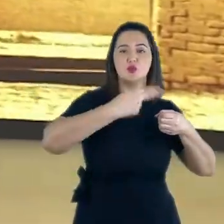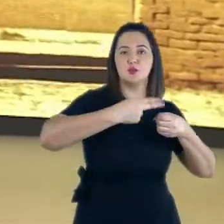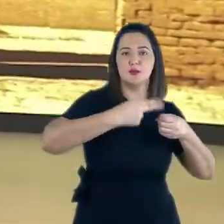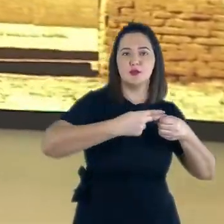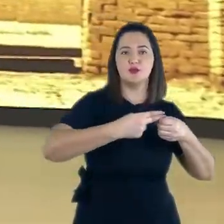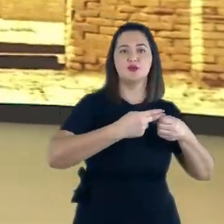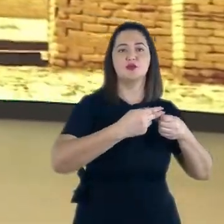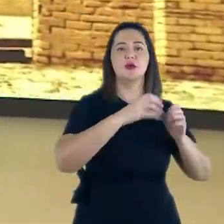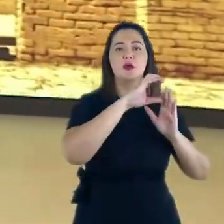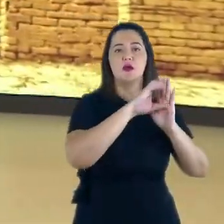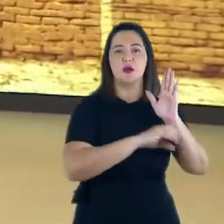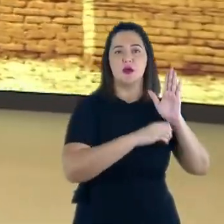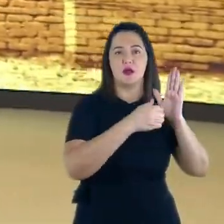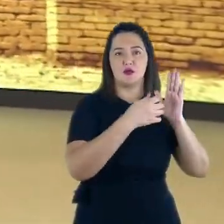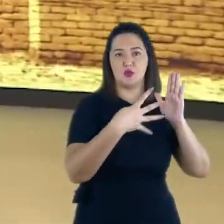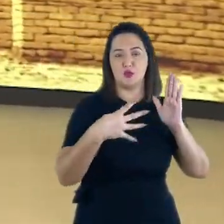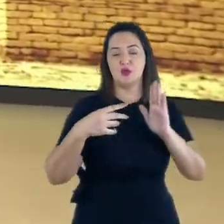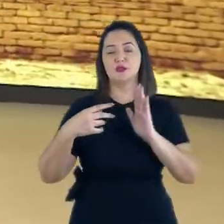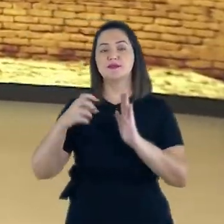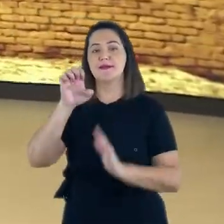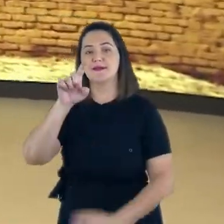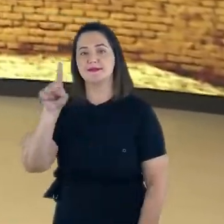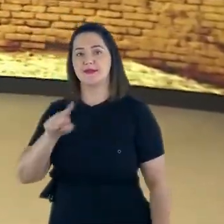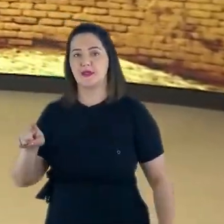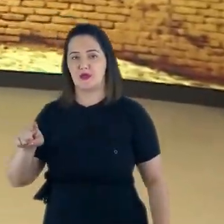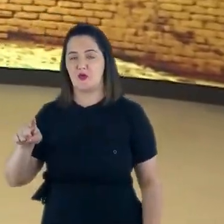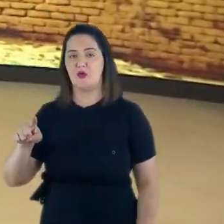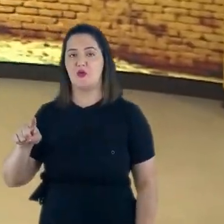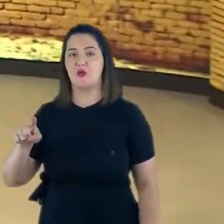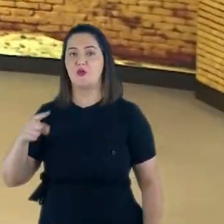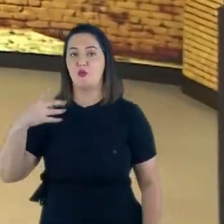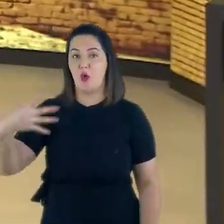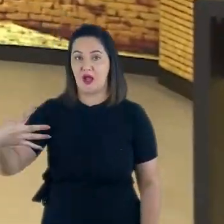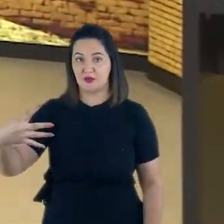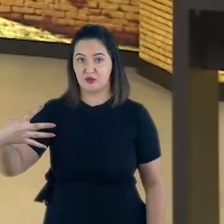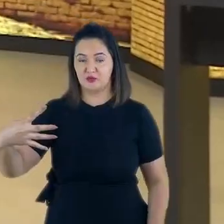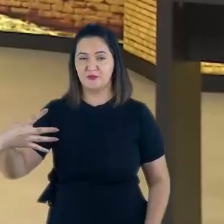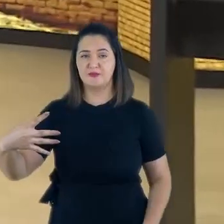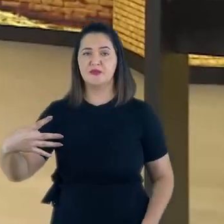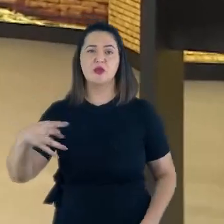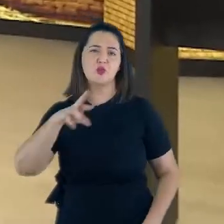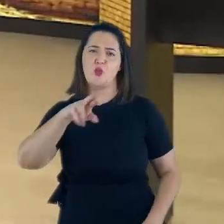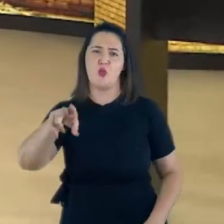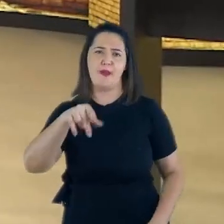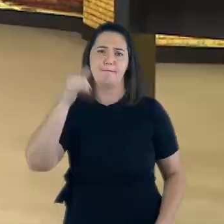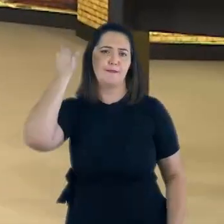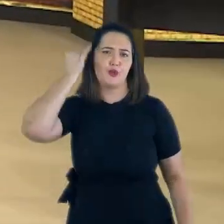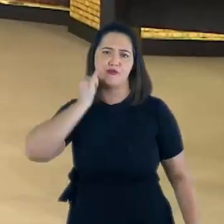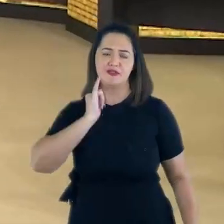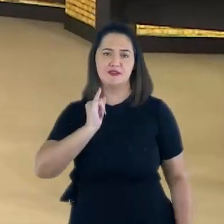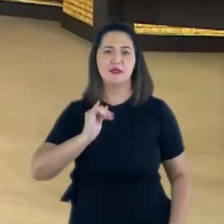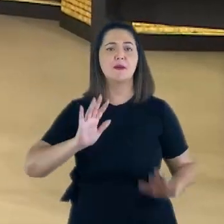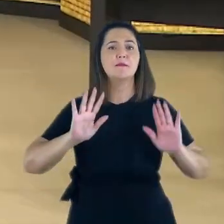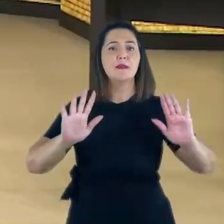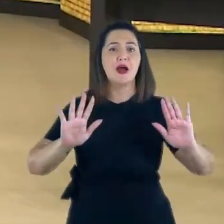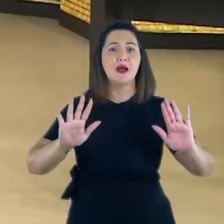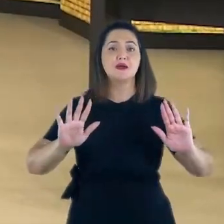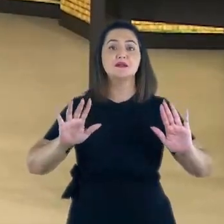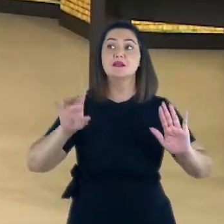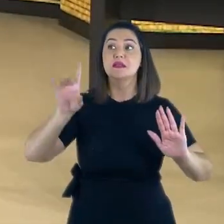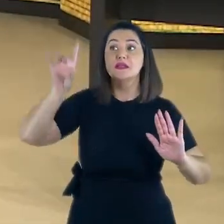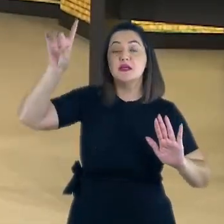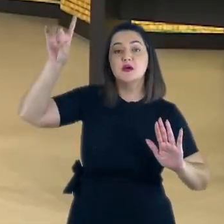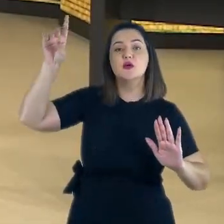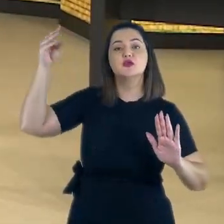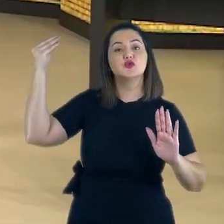são material apocalíptico. Deus, portanto, soletrou um dia significando um ano, coisa que ele não precisaria fazer